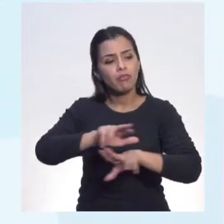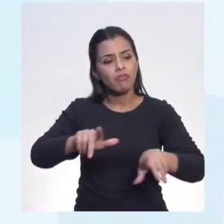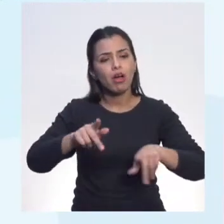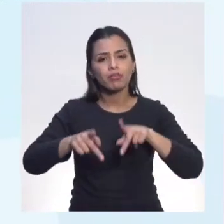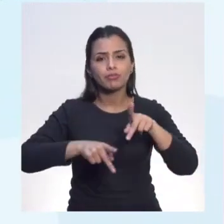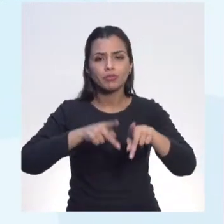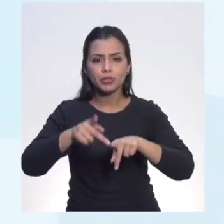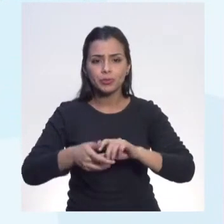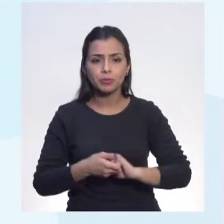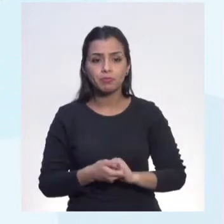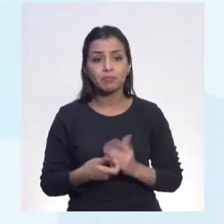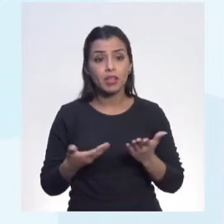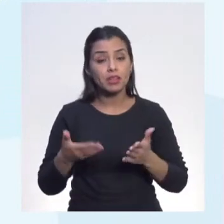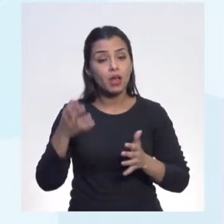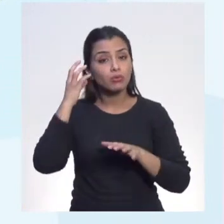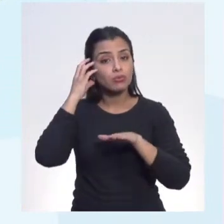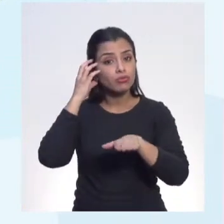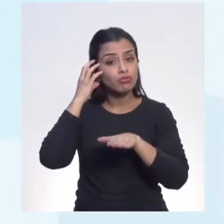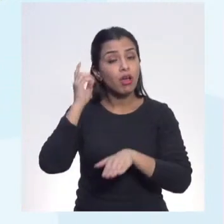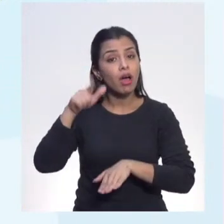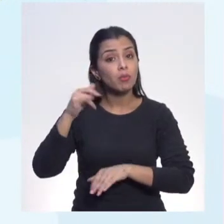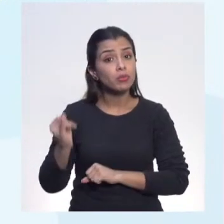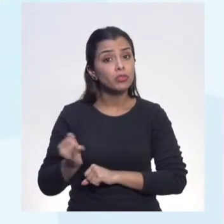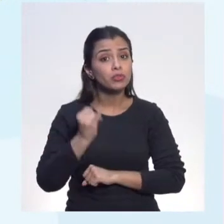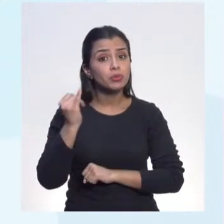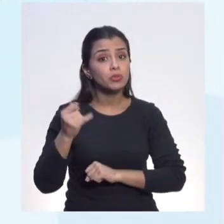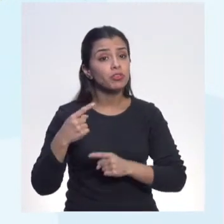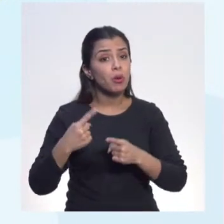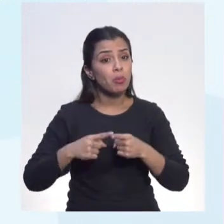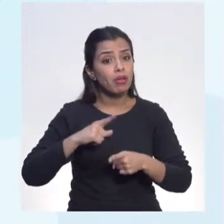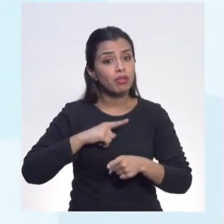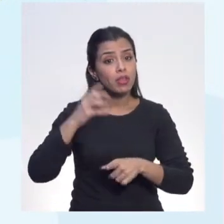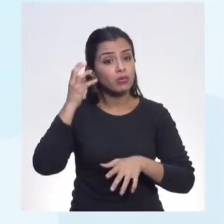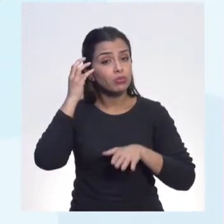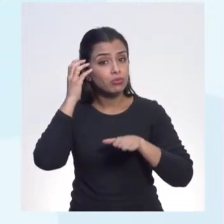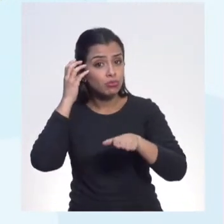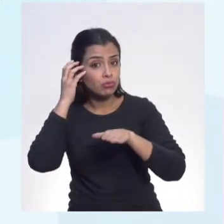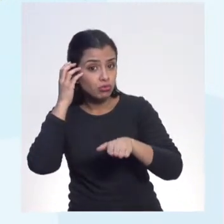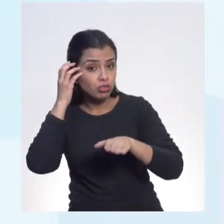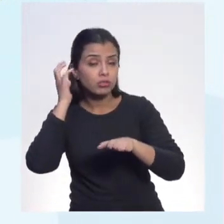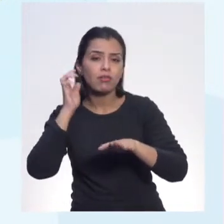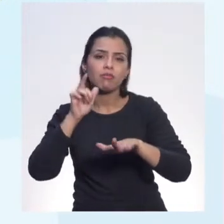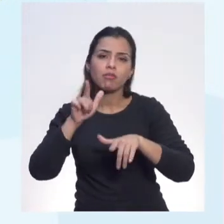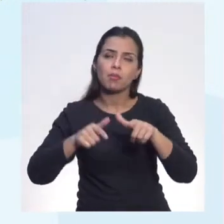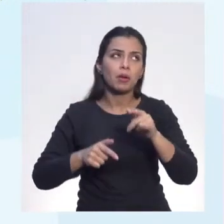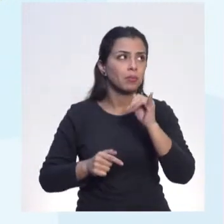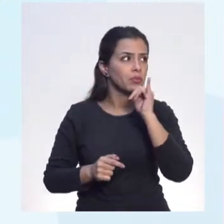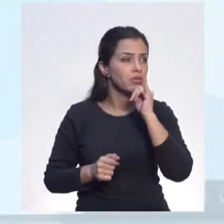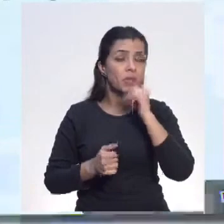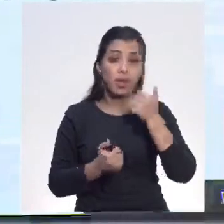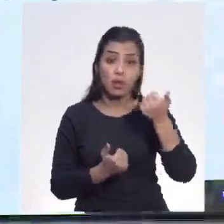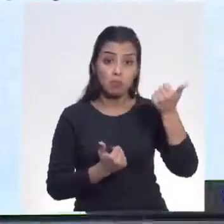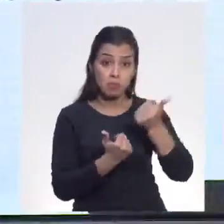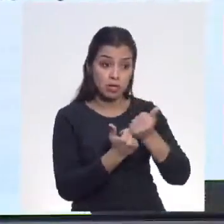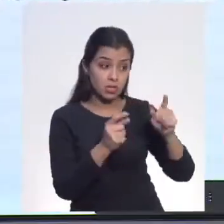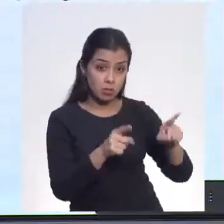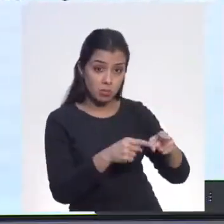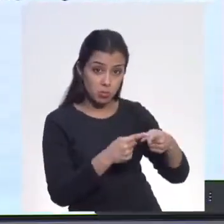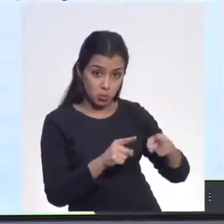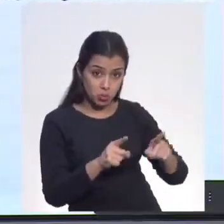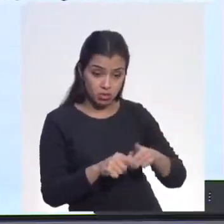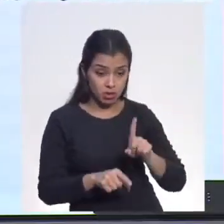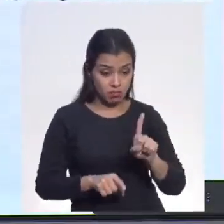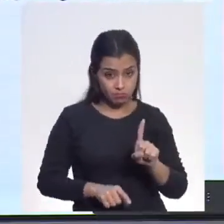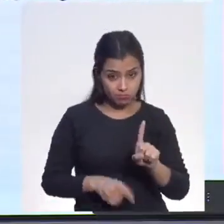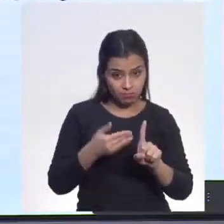Tá? Então, o DJ ele é muito importante, né? Você tem tanto o DJ que trabalha apoiando músicos em cima de um palco,